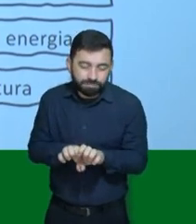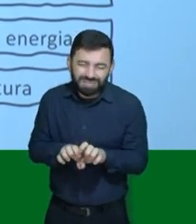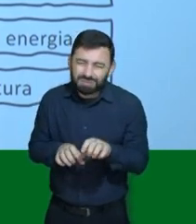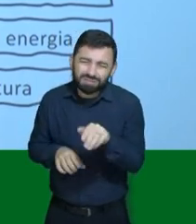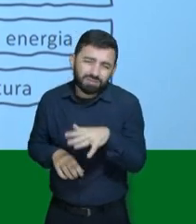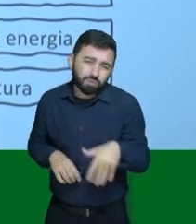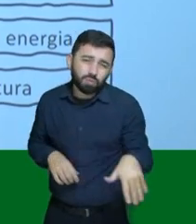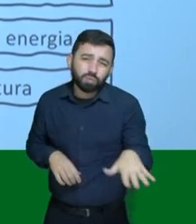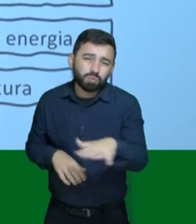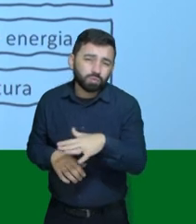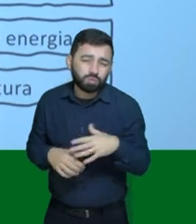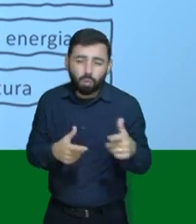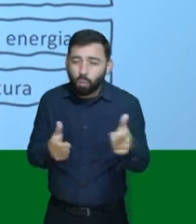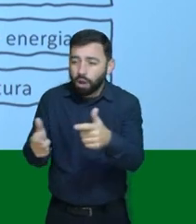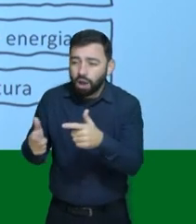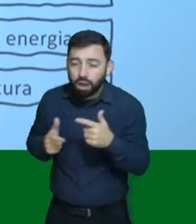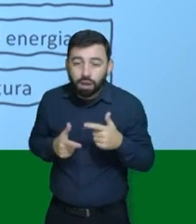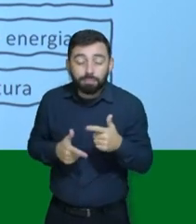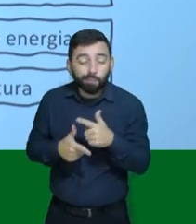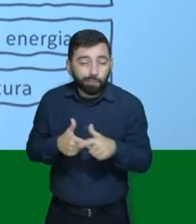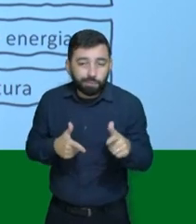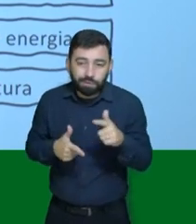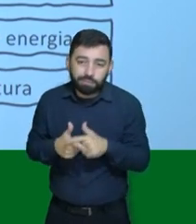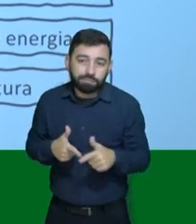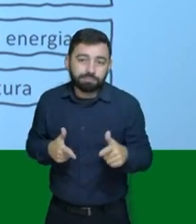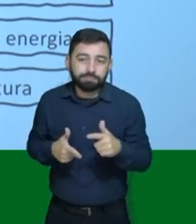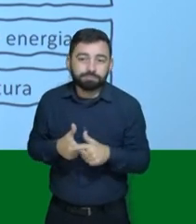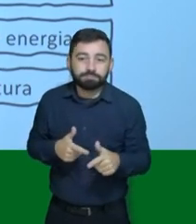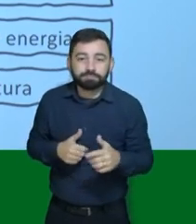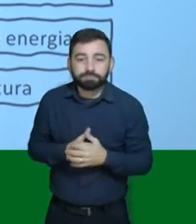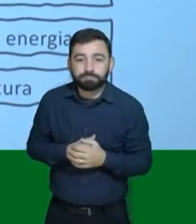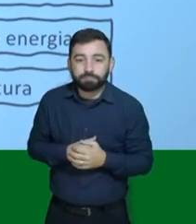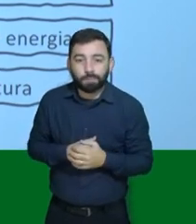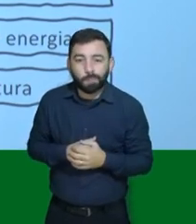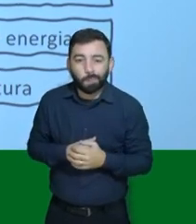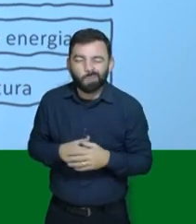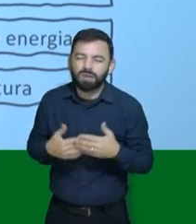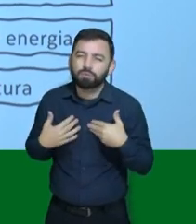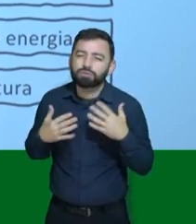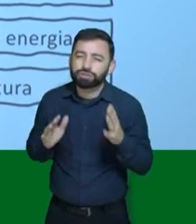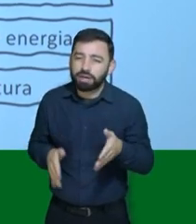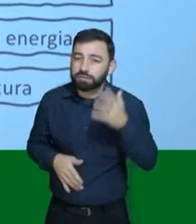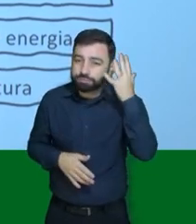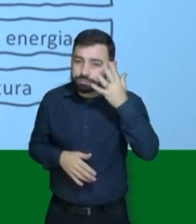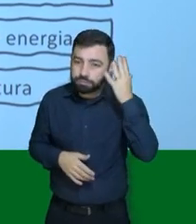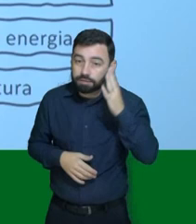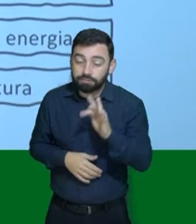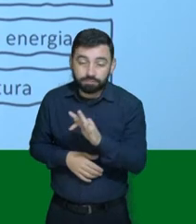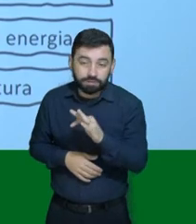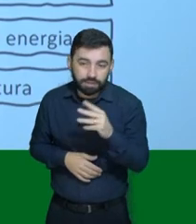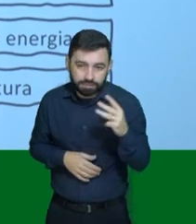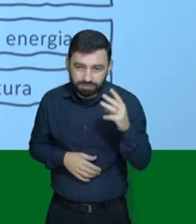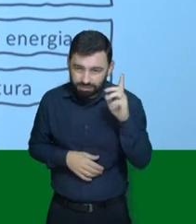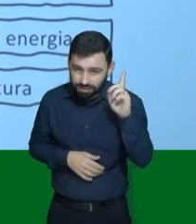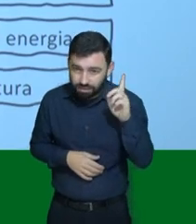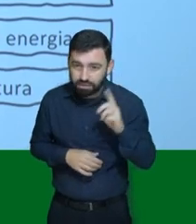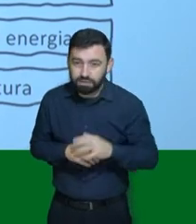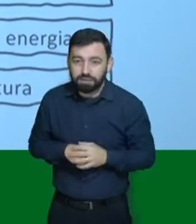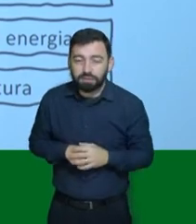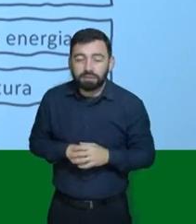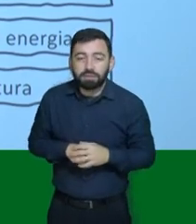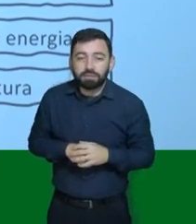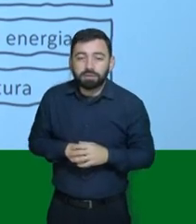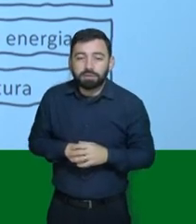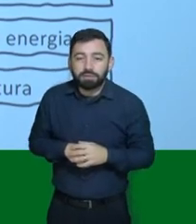os setores são afetados da nossa vida. Né? Então, assim, eu já dei essa palestra na Fiesc, então, o que eu quero dizer é que assim,